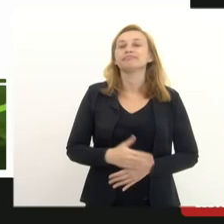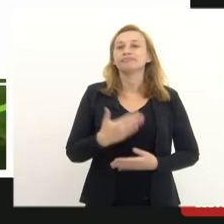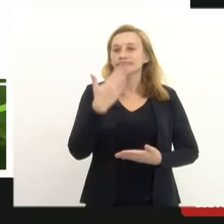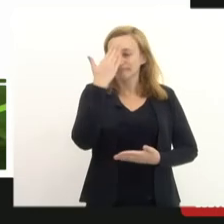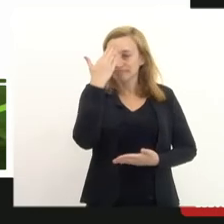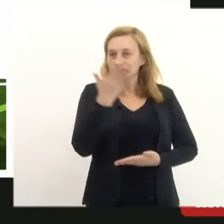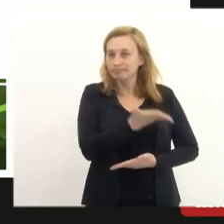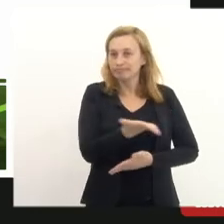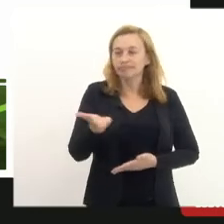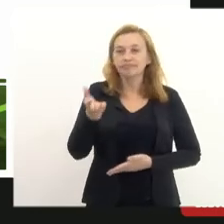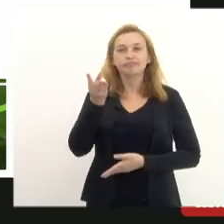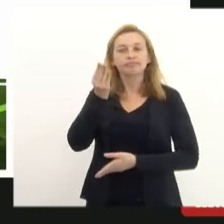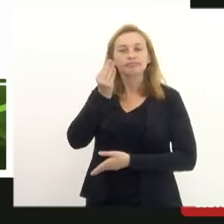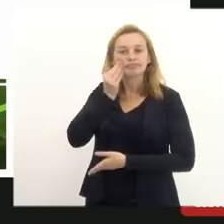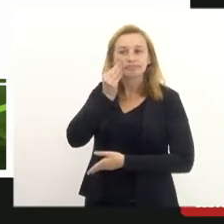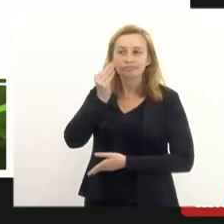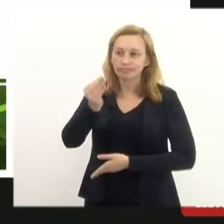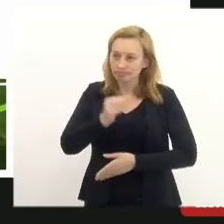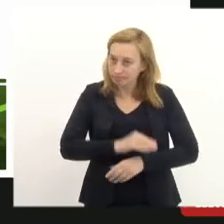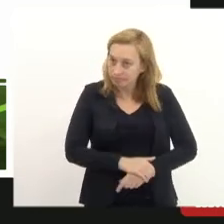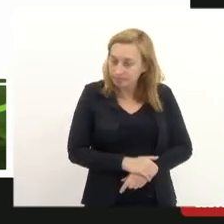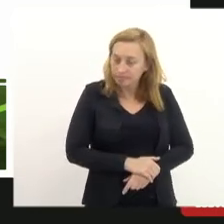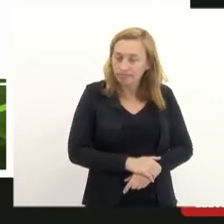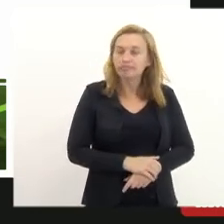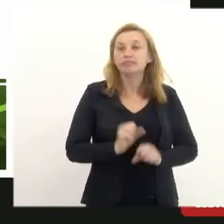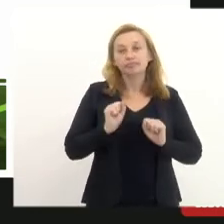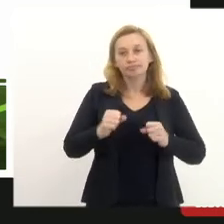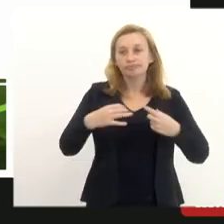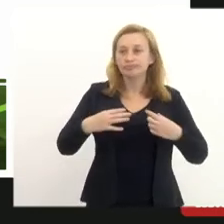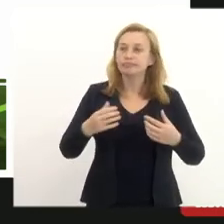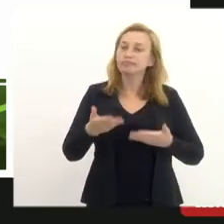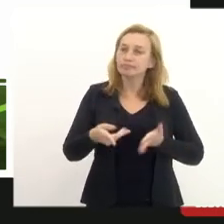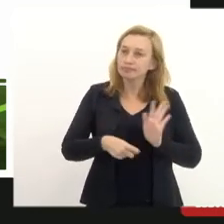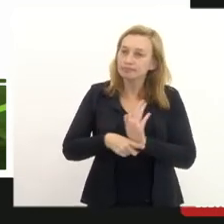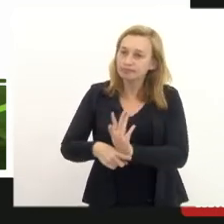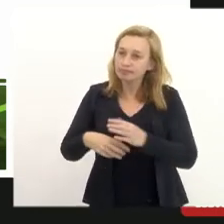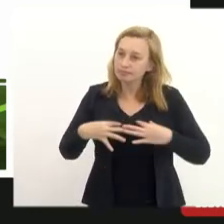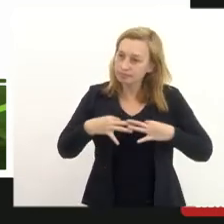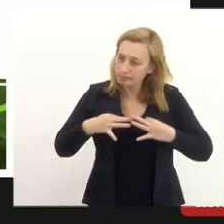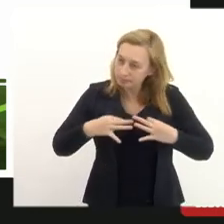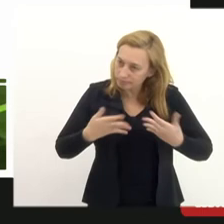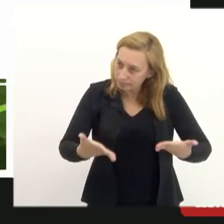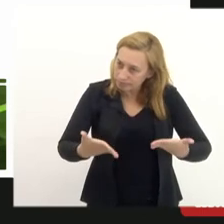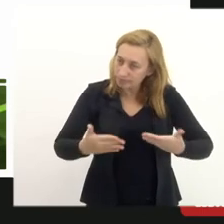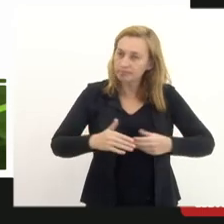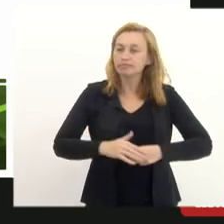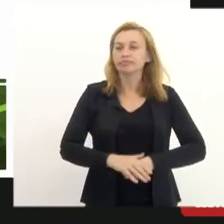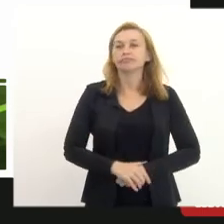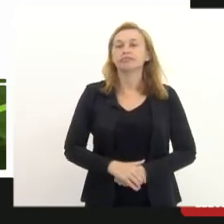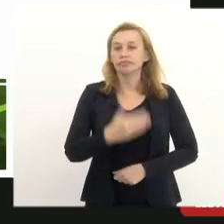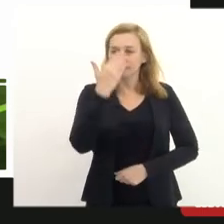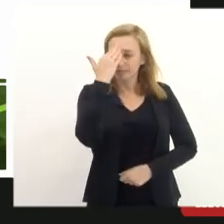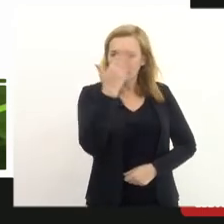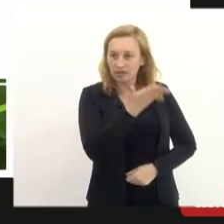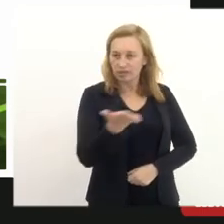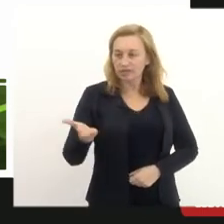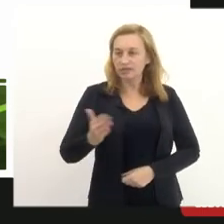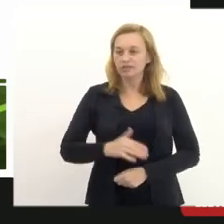agradecer a vocês aí a oportunidade e o que a gente puder colaborar, estamos aqui à disposição. Obrigado,